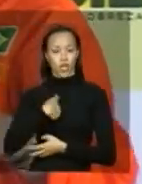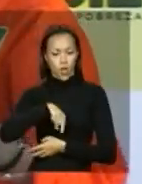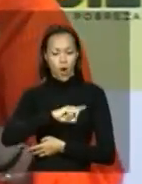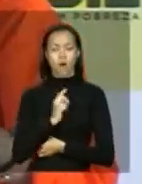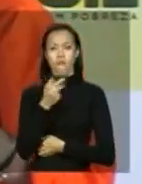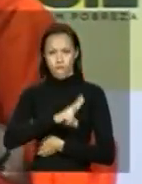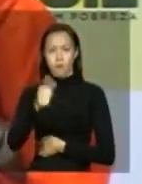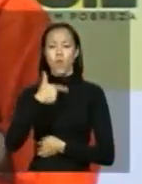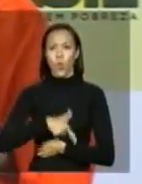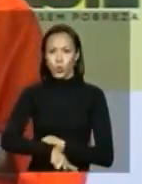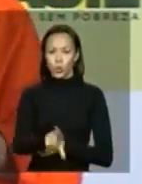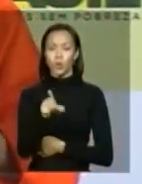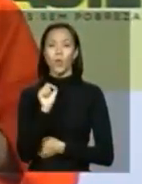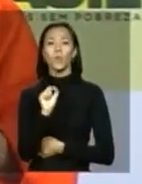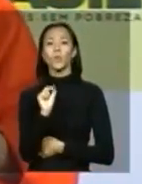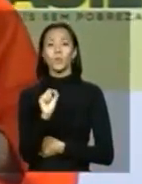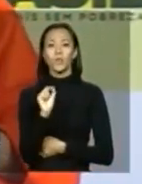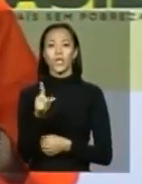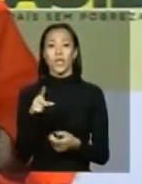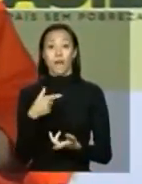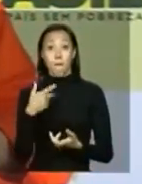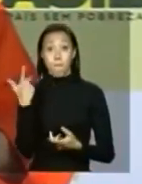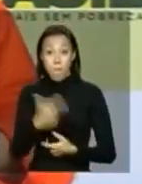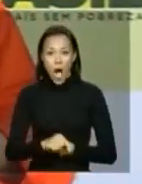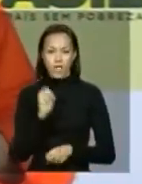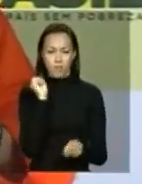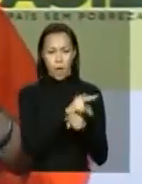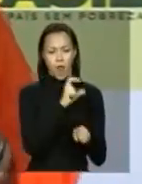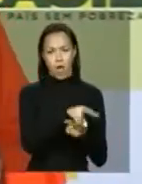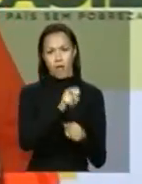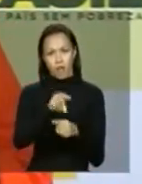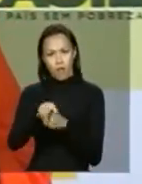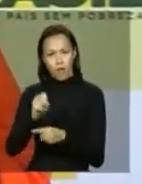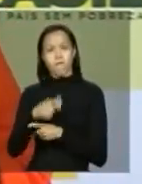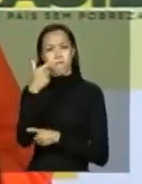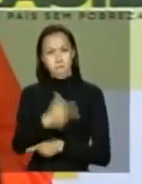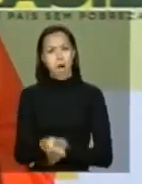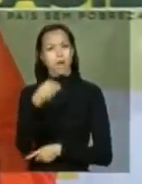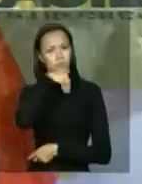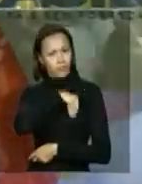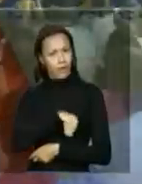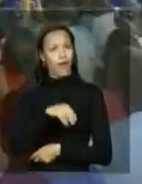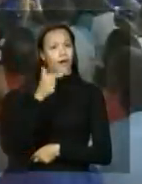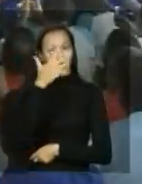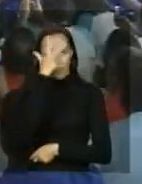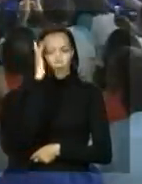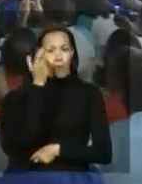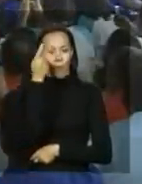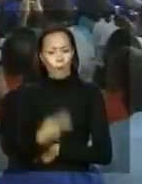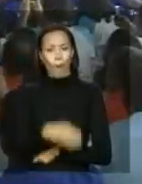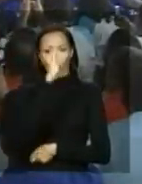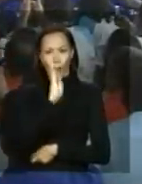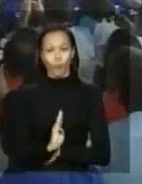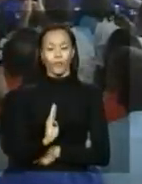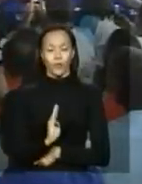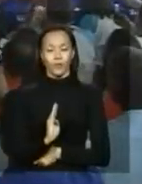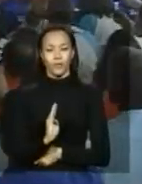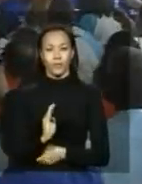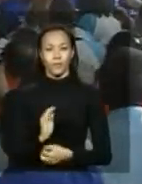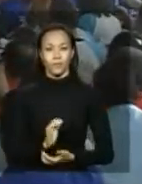continuar gerando aqui emprego e renda para a população brasileira.